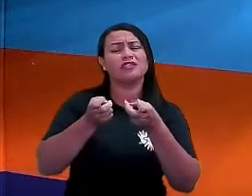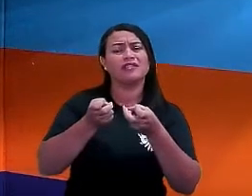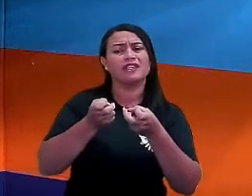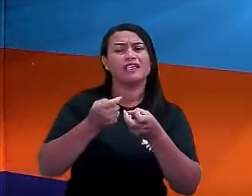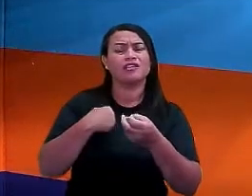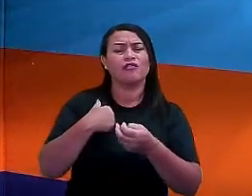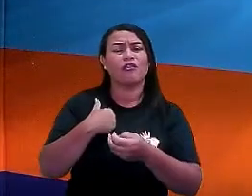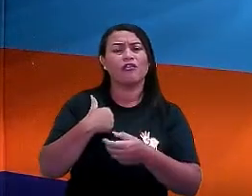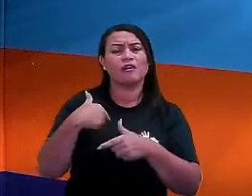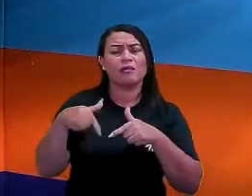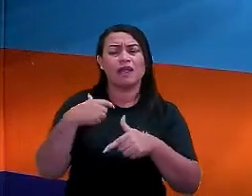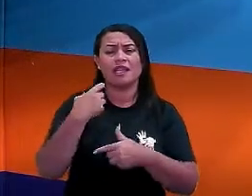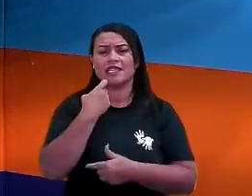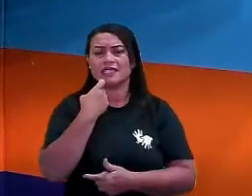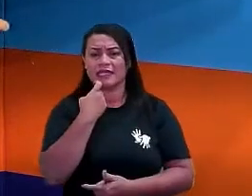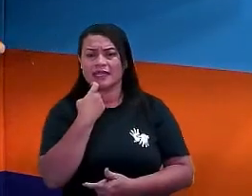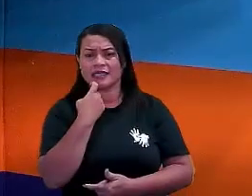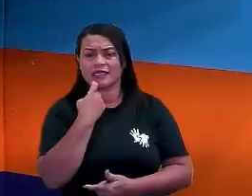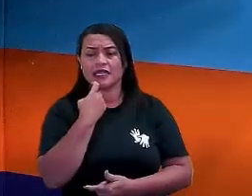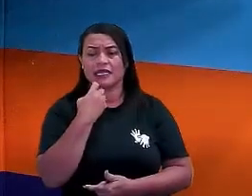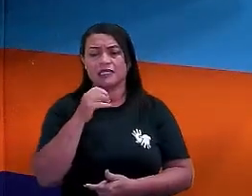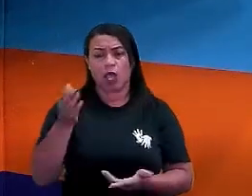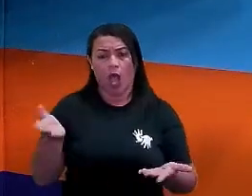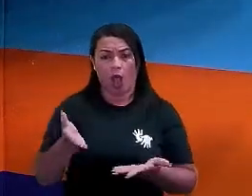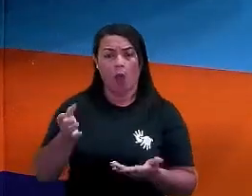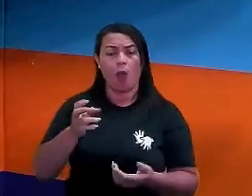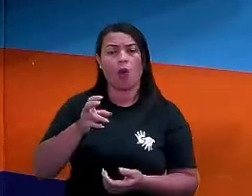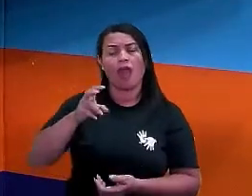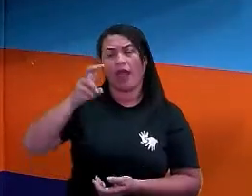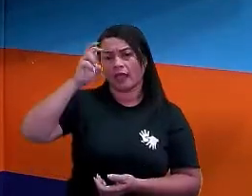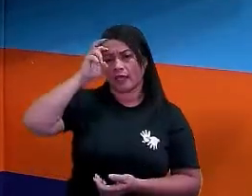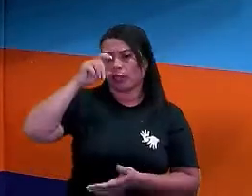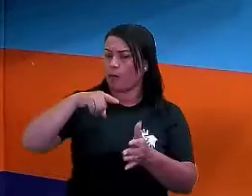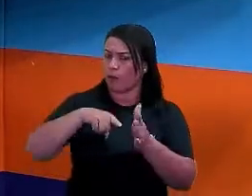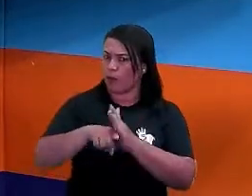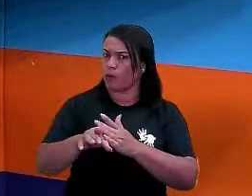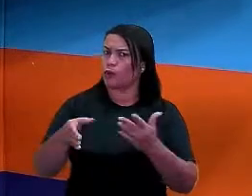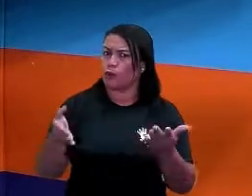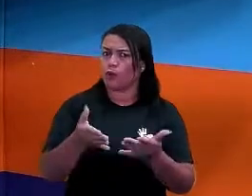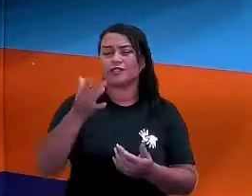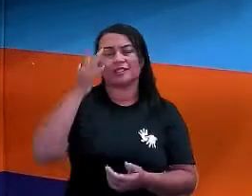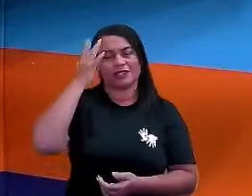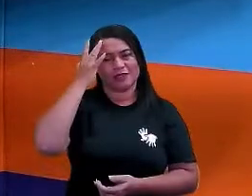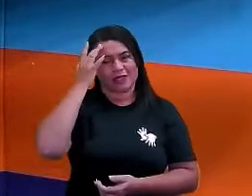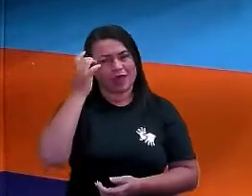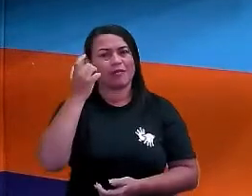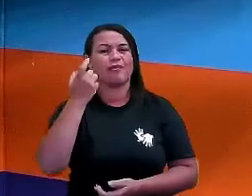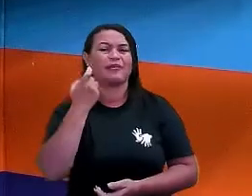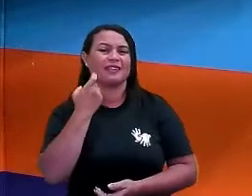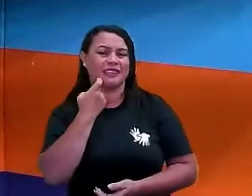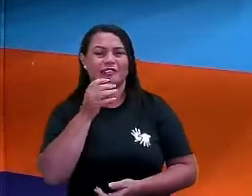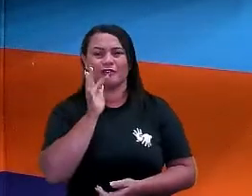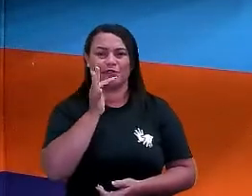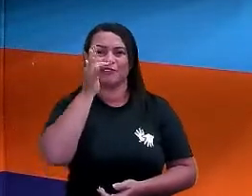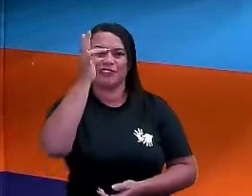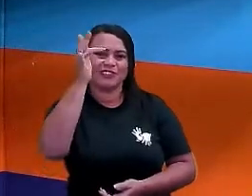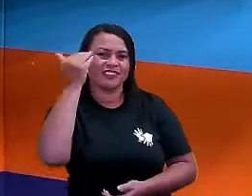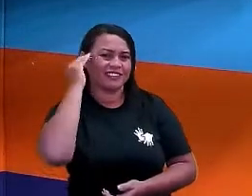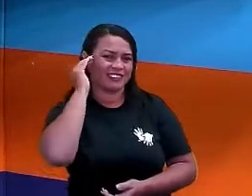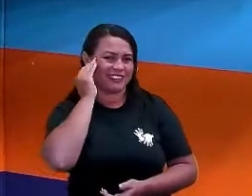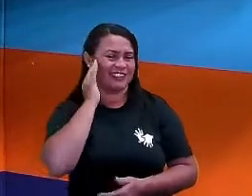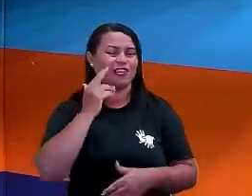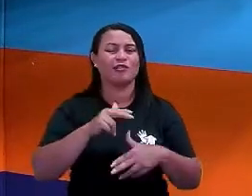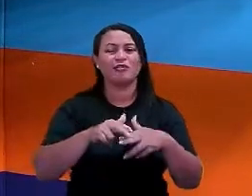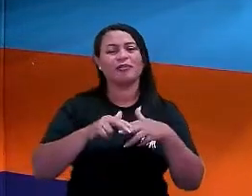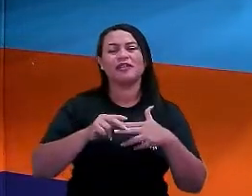na sexta-feira? Bem, se hoje é quinta e eu pergunto hoje, então eu já sei que sexta-feira é futuro. Como eu